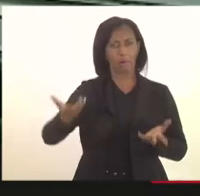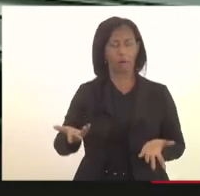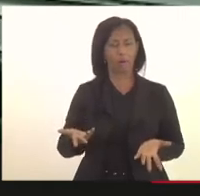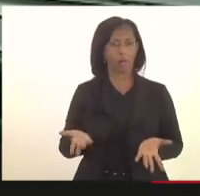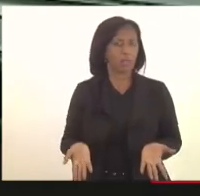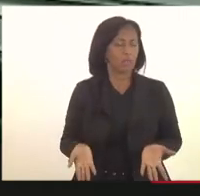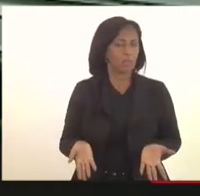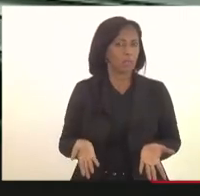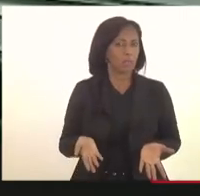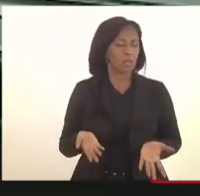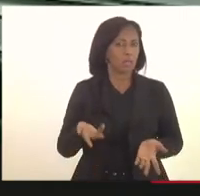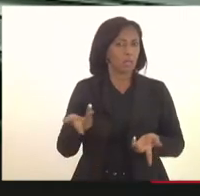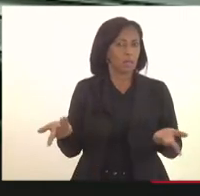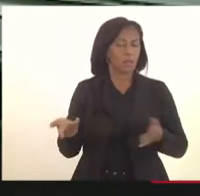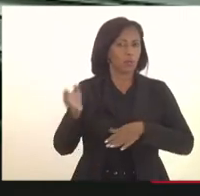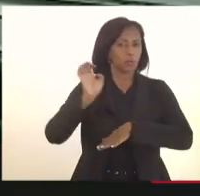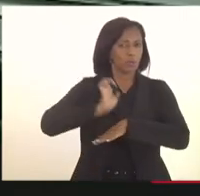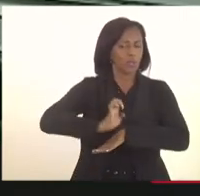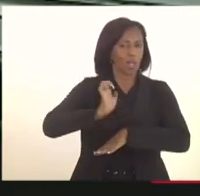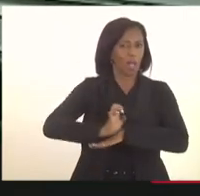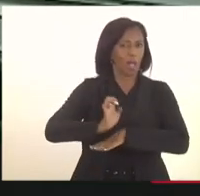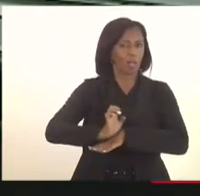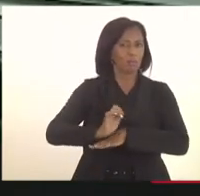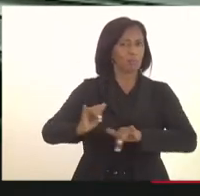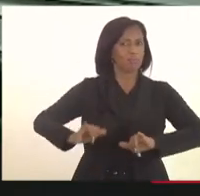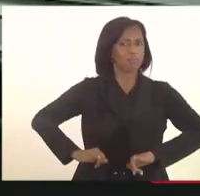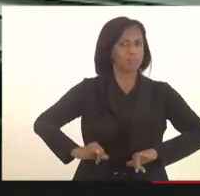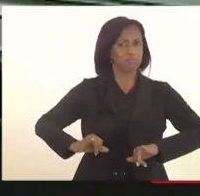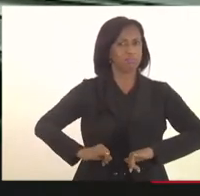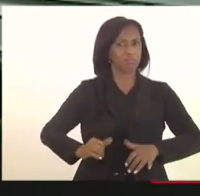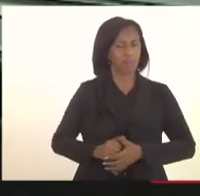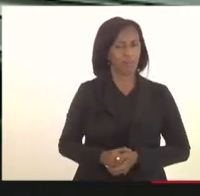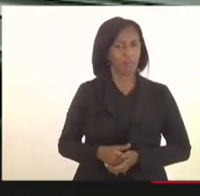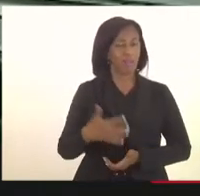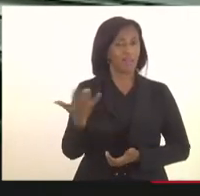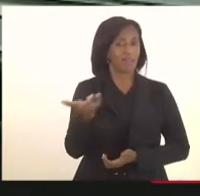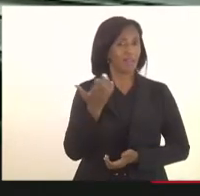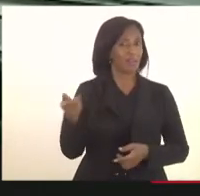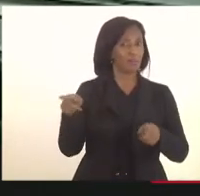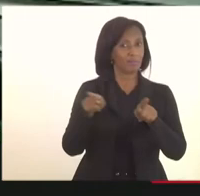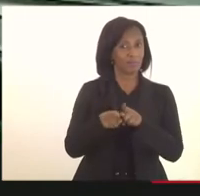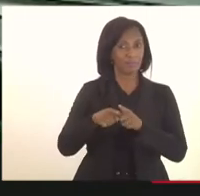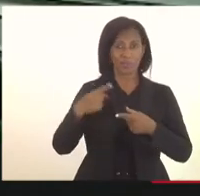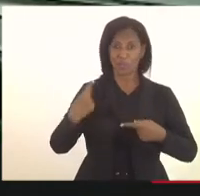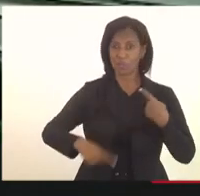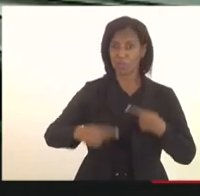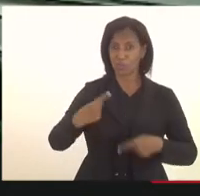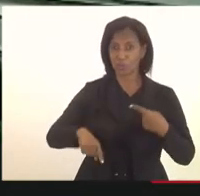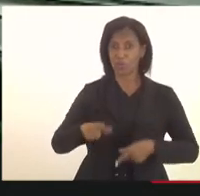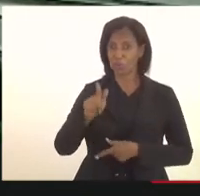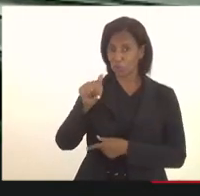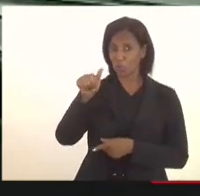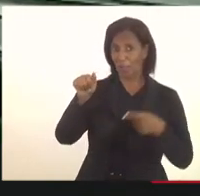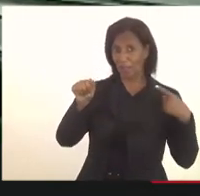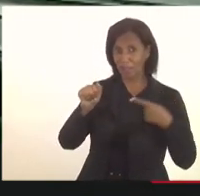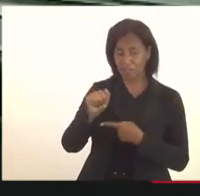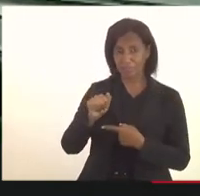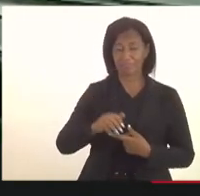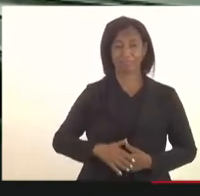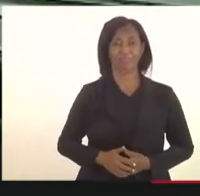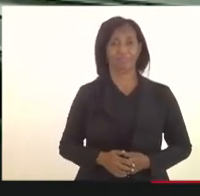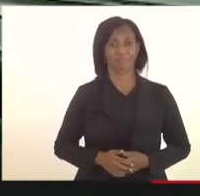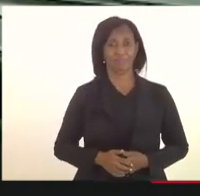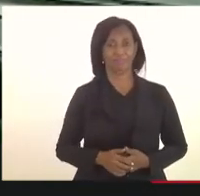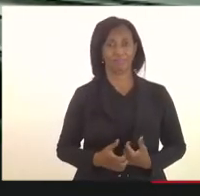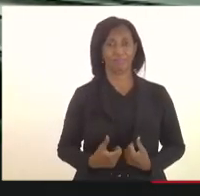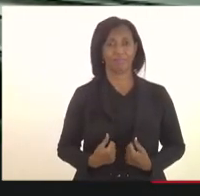Estamos espoliando o estado do Rio de Janeiro. Queremos discutir, ainda no gás, e